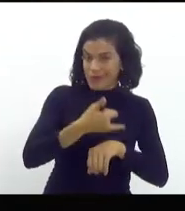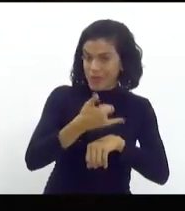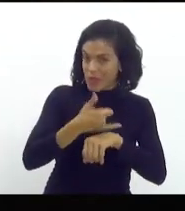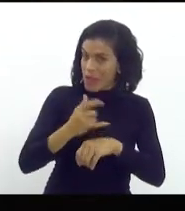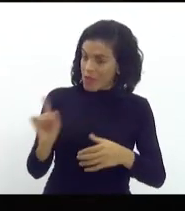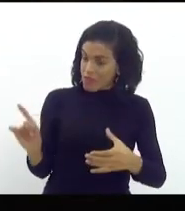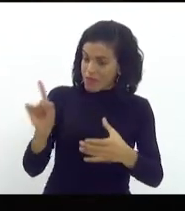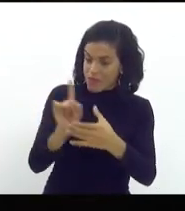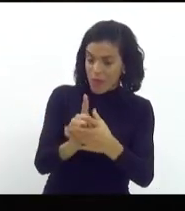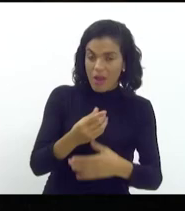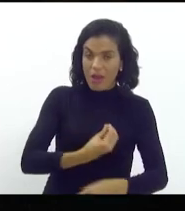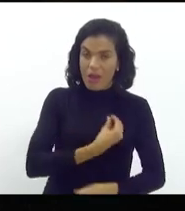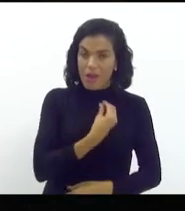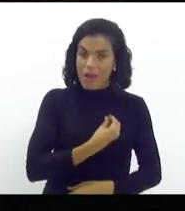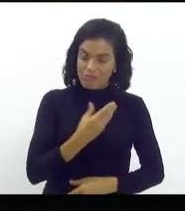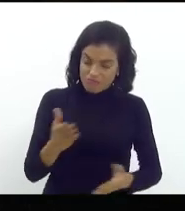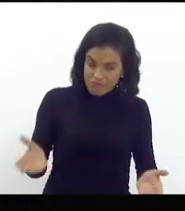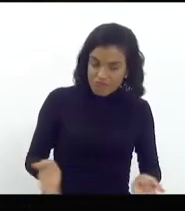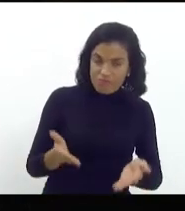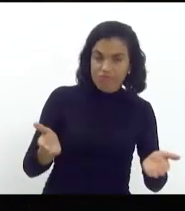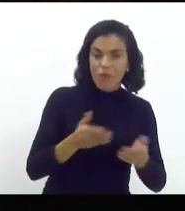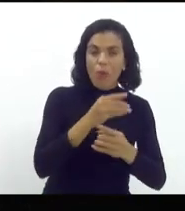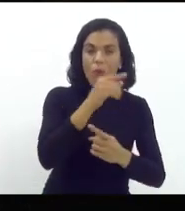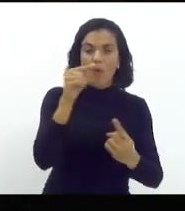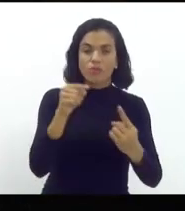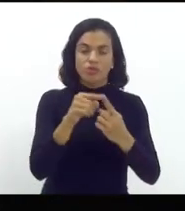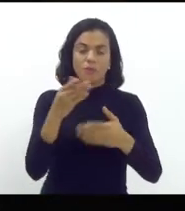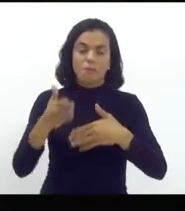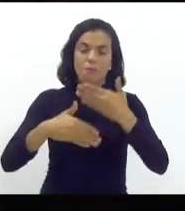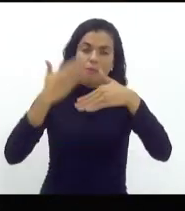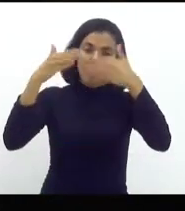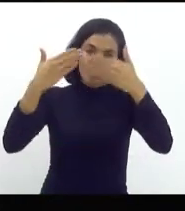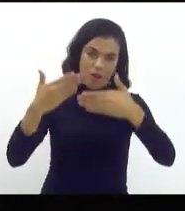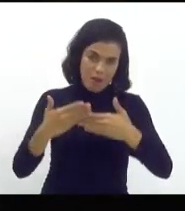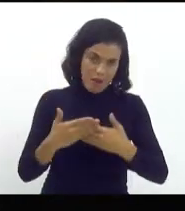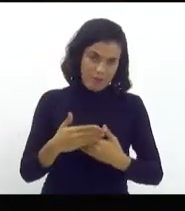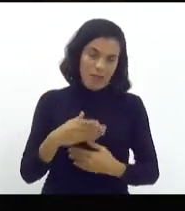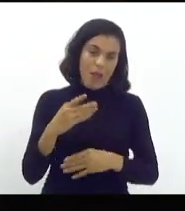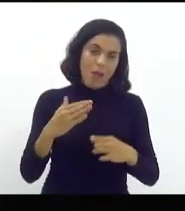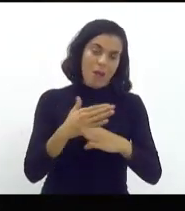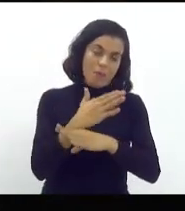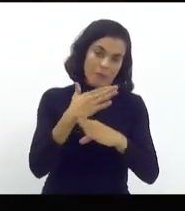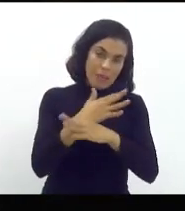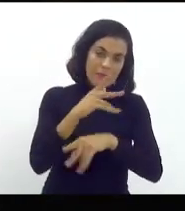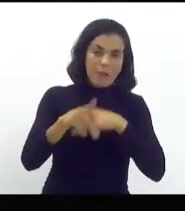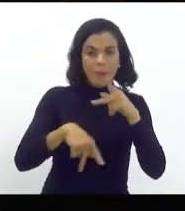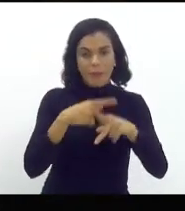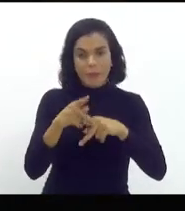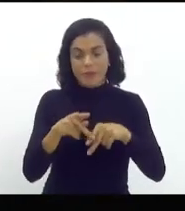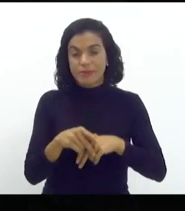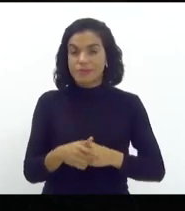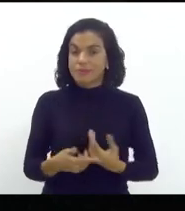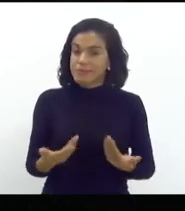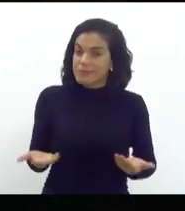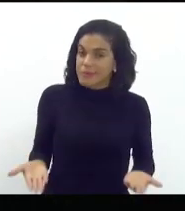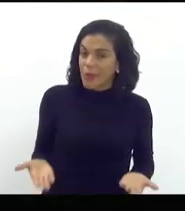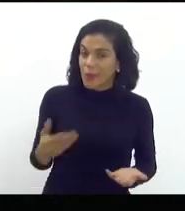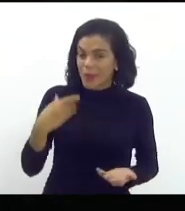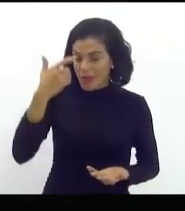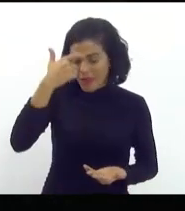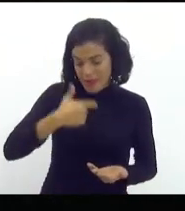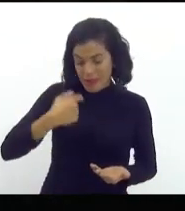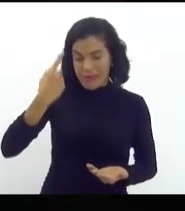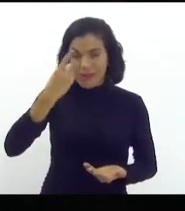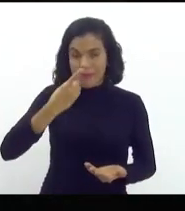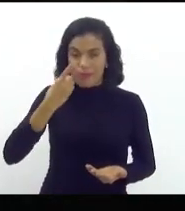eu tive presente contribuindo em busca de melhorias para a nossa população Então esse deputado